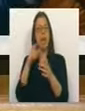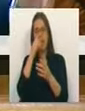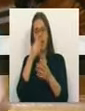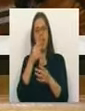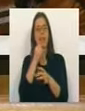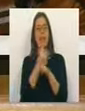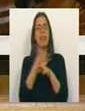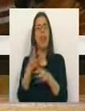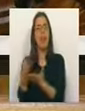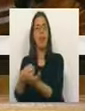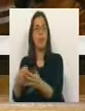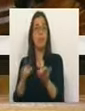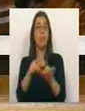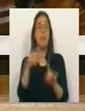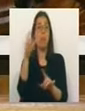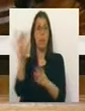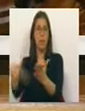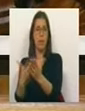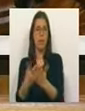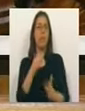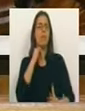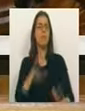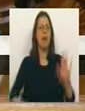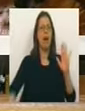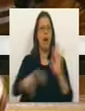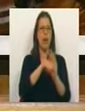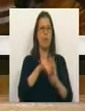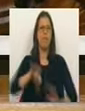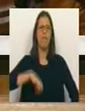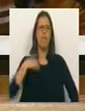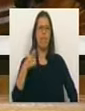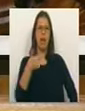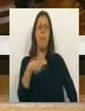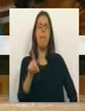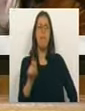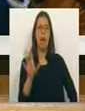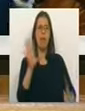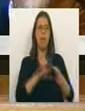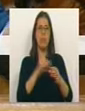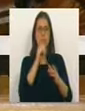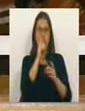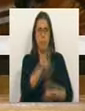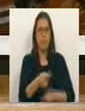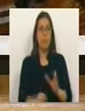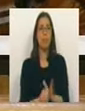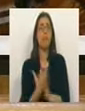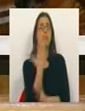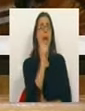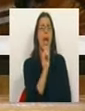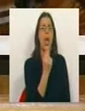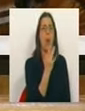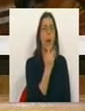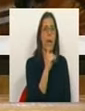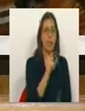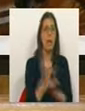pelo PCP. A cedência à chantagem do Partido Ecologista aos Verdes e do Bloco de Esquerda sobre a plantação de eucaliptos. A imposição